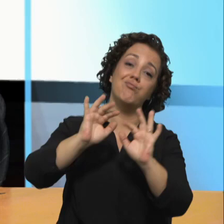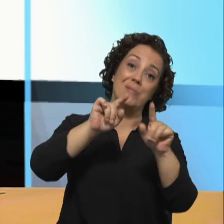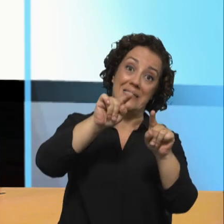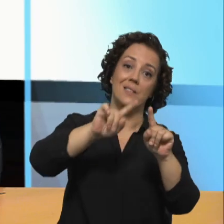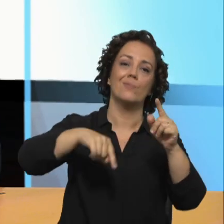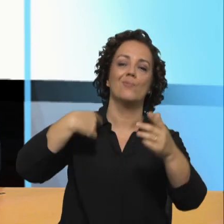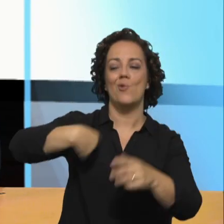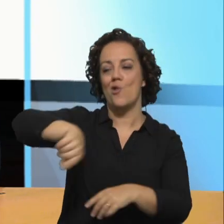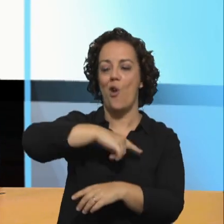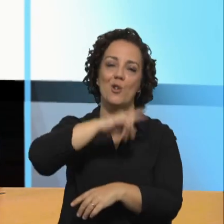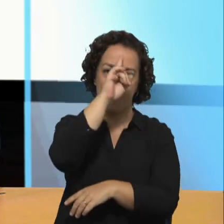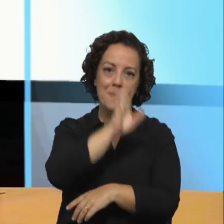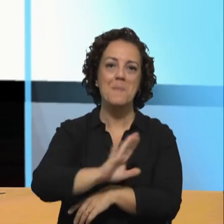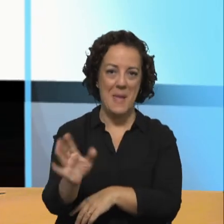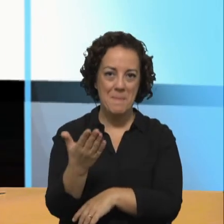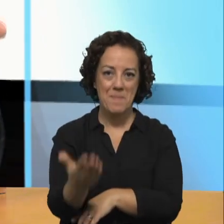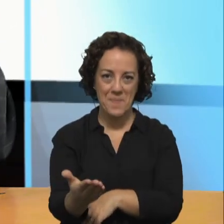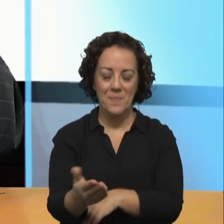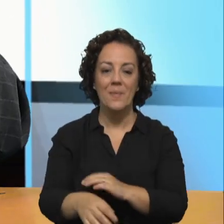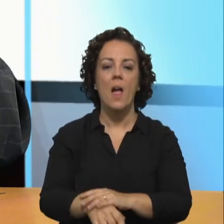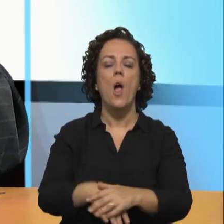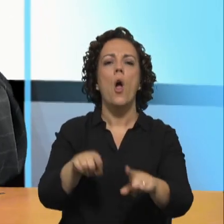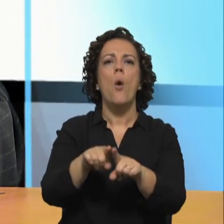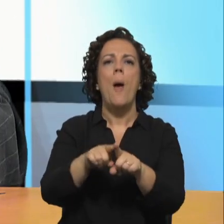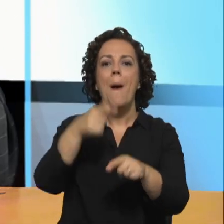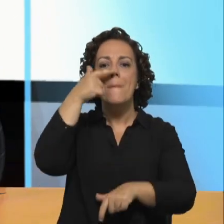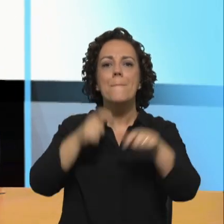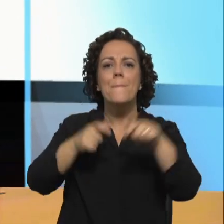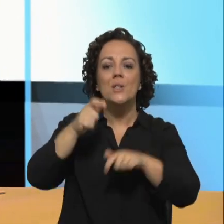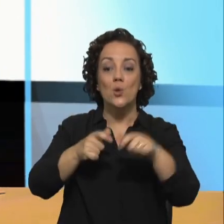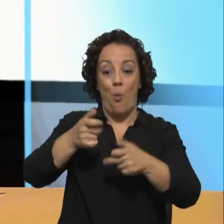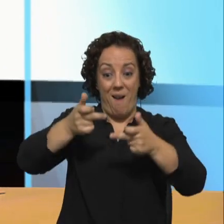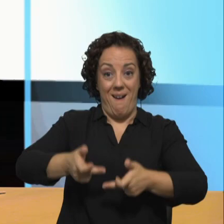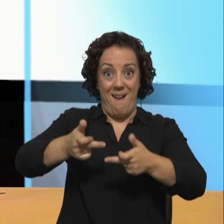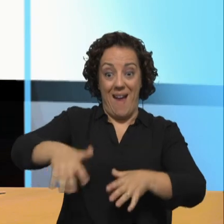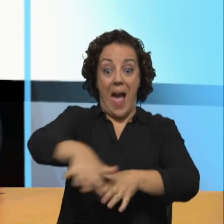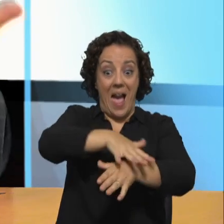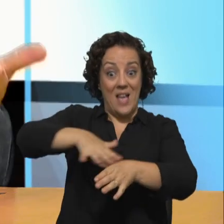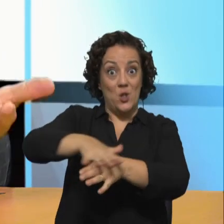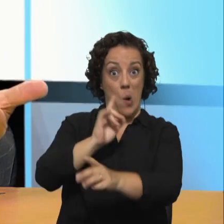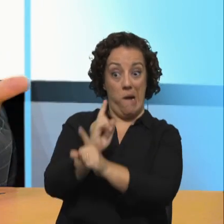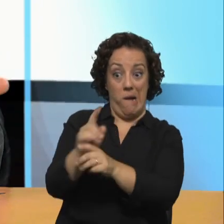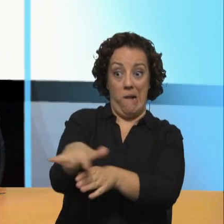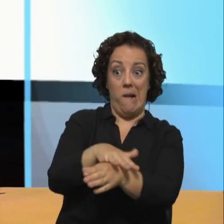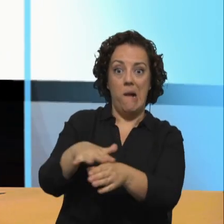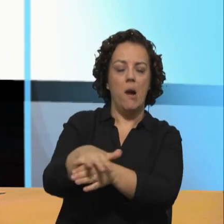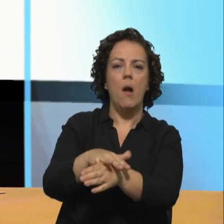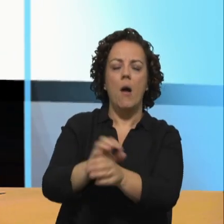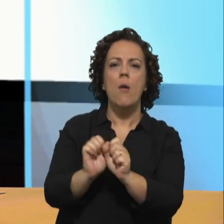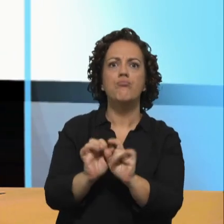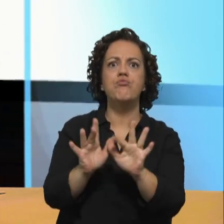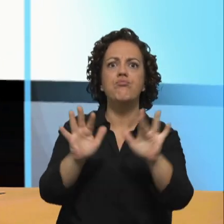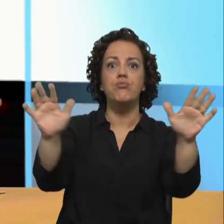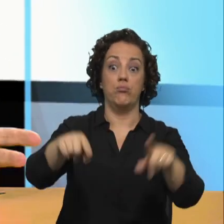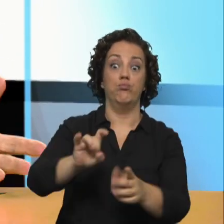há como uma espécie de vazio da população local nesta área durante vários